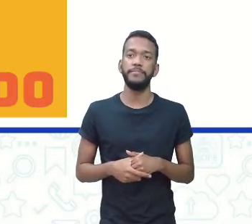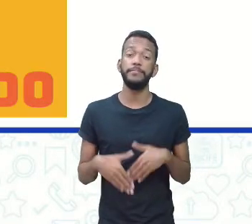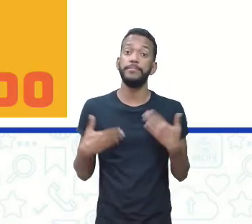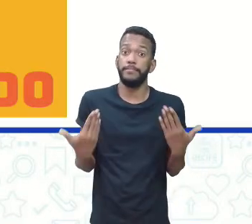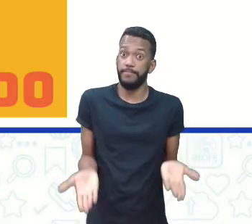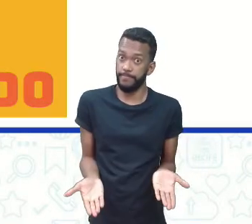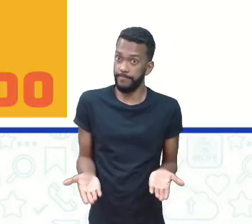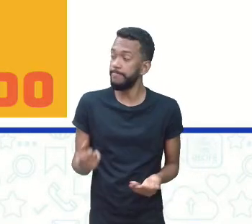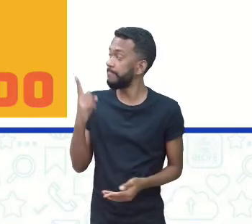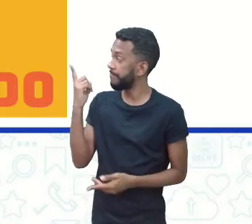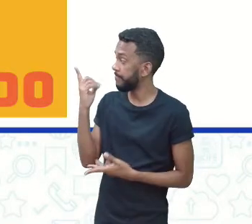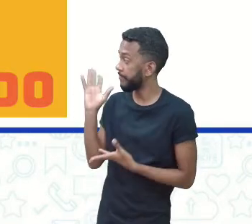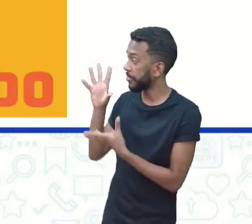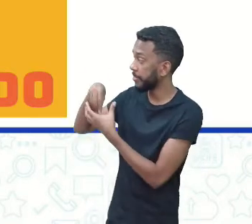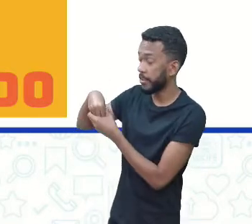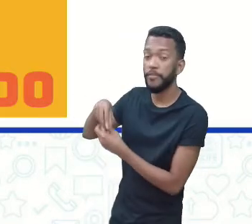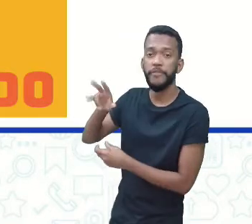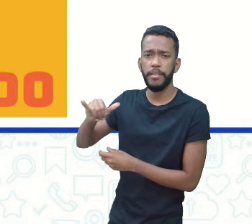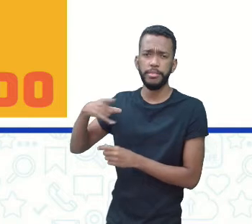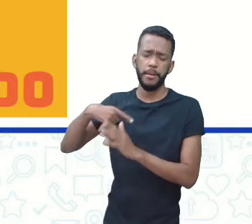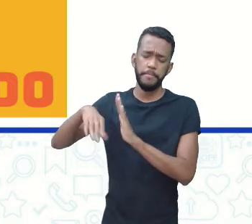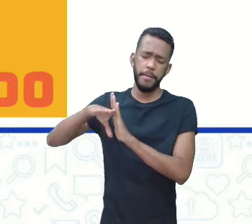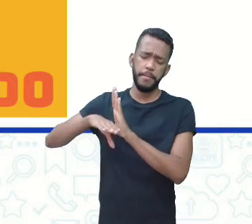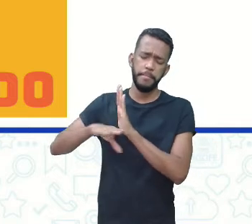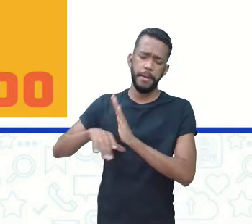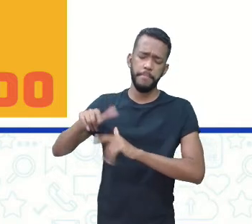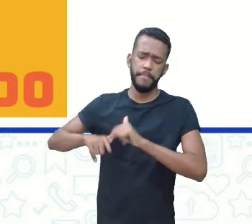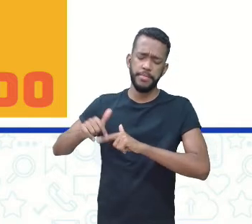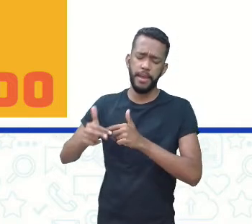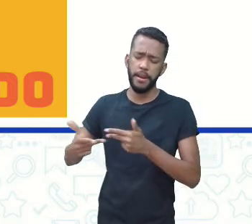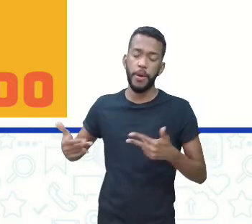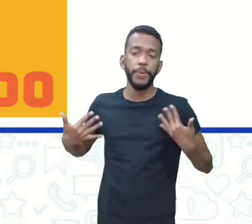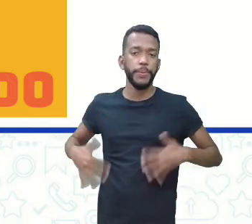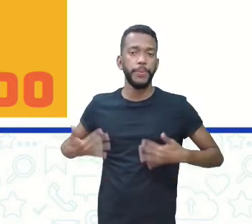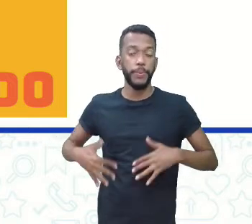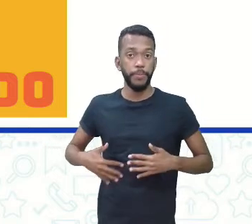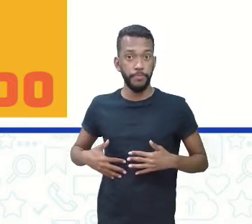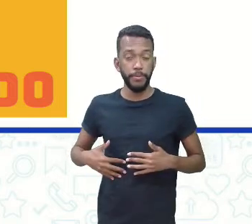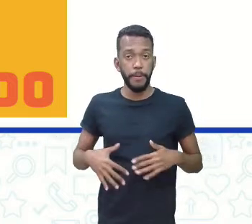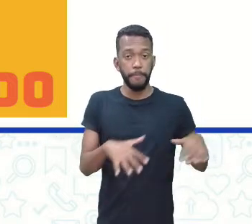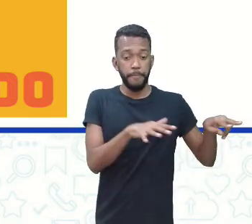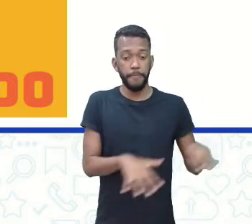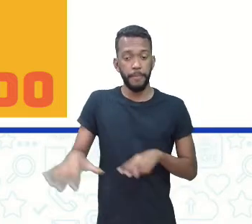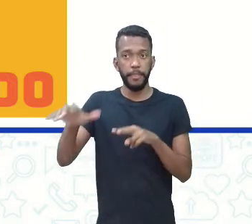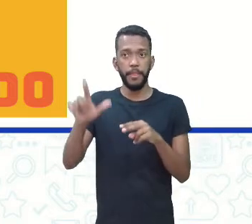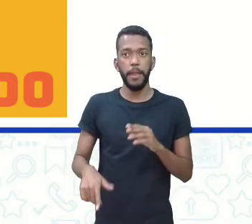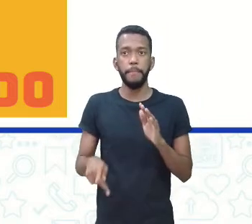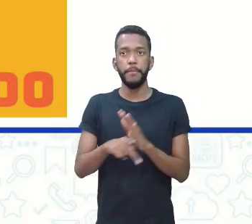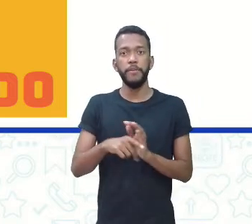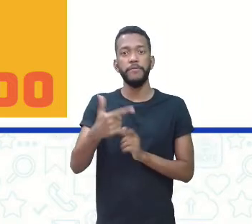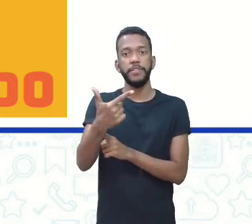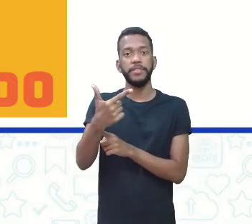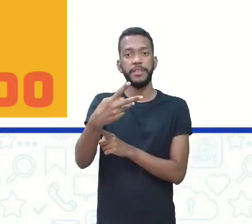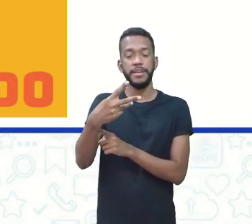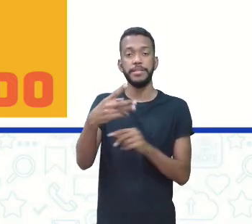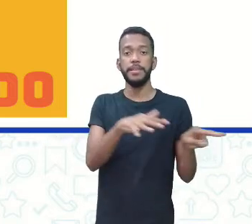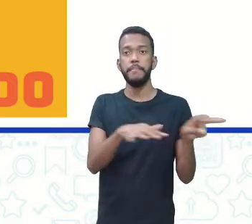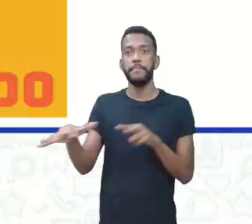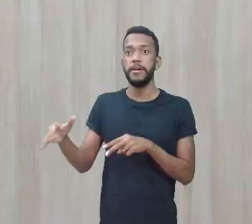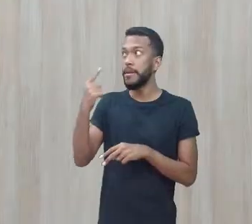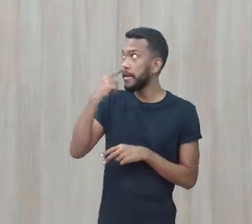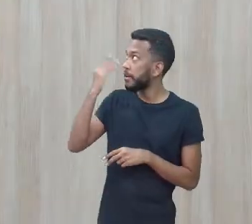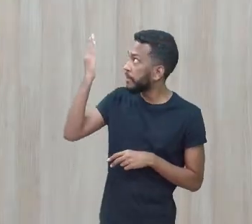Bom, lá vai ter um monte de material. Esse dessa semana é o da 23ª semana, ó. Tá sempre